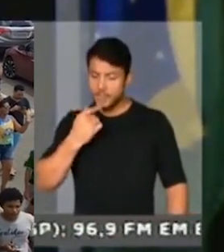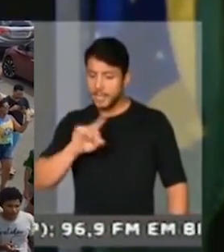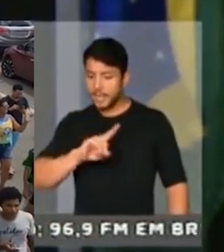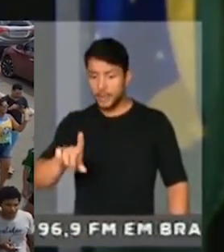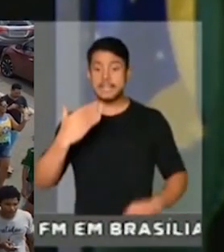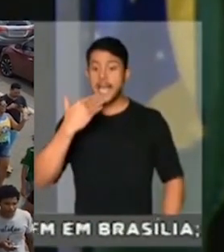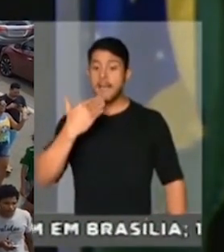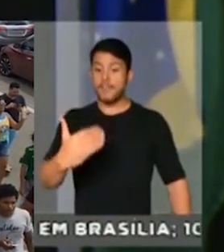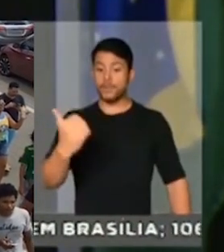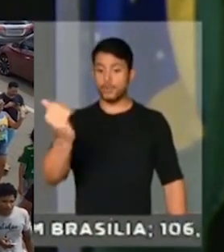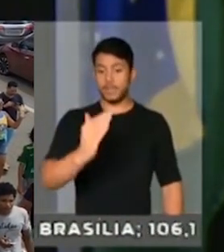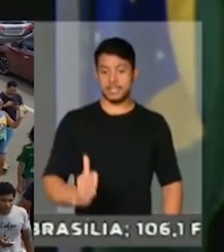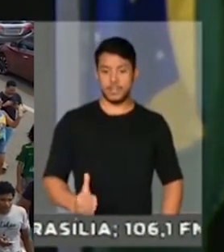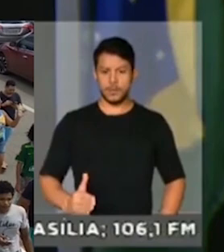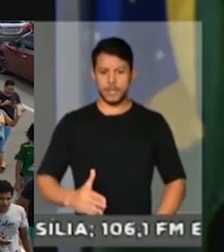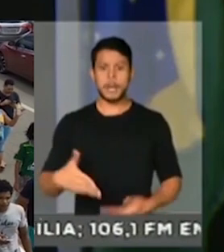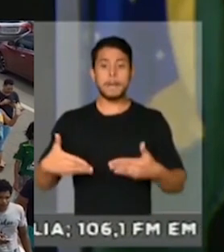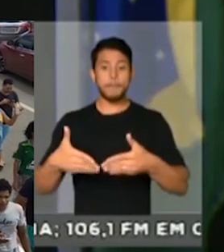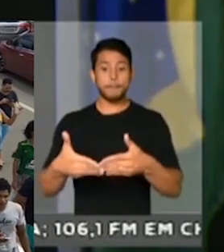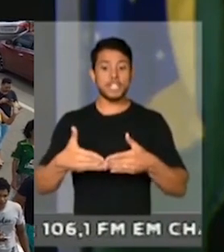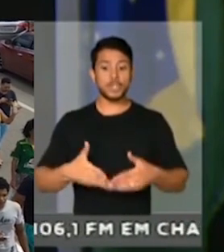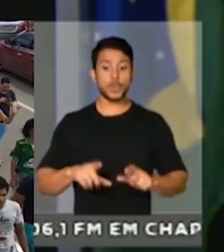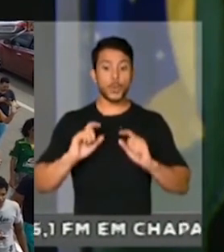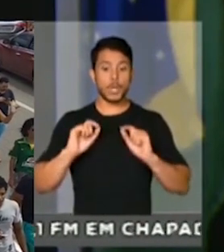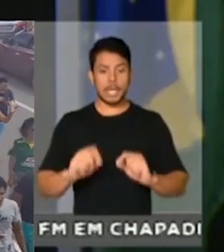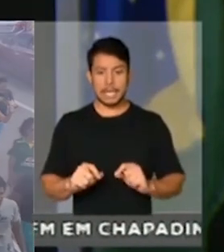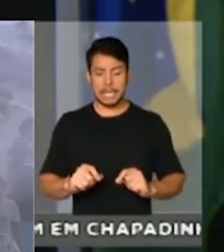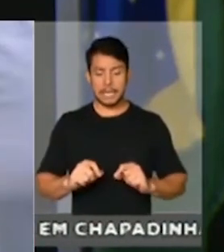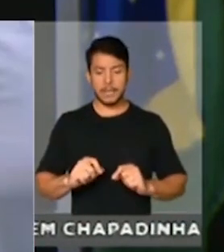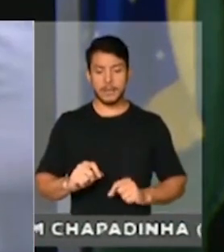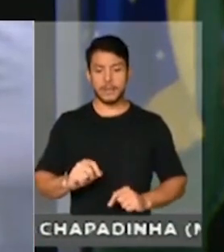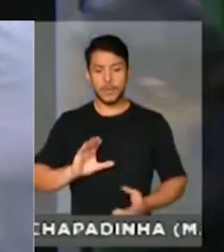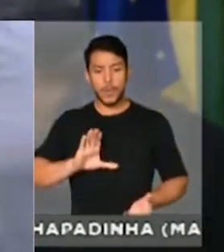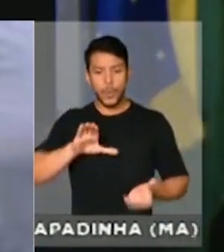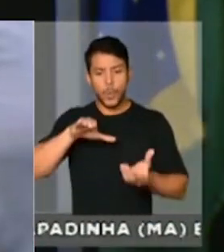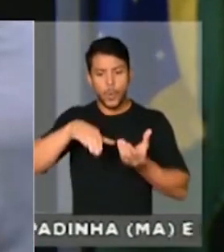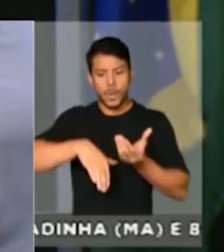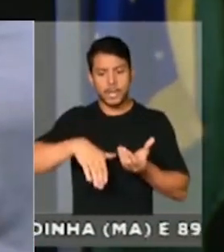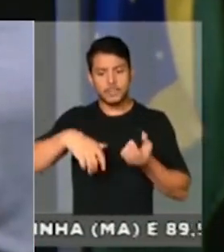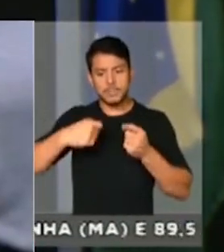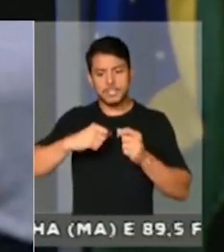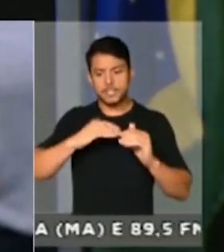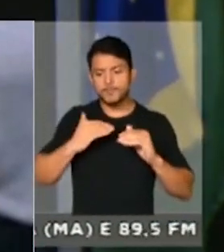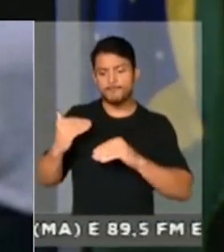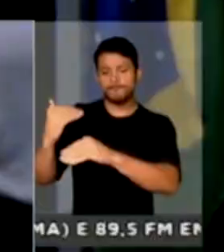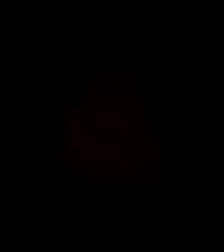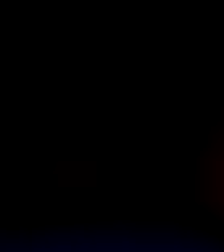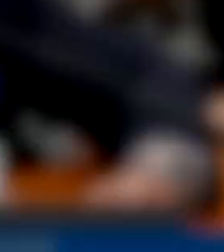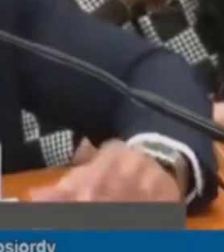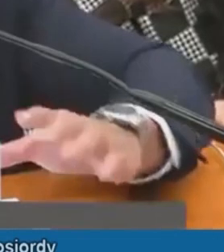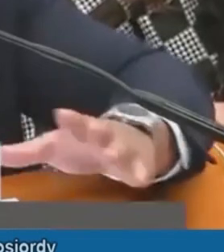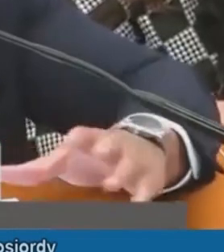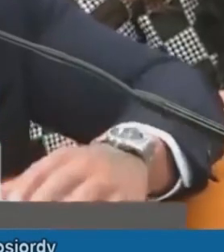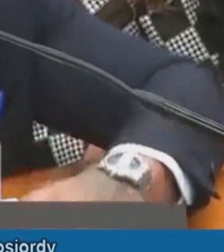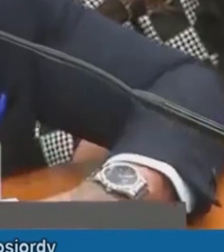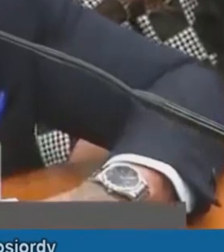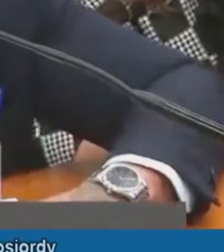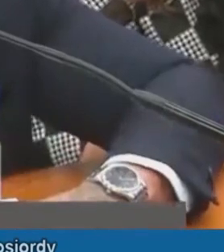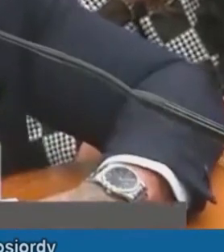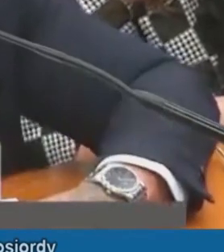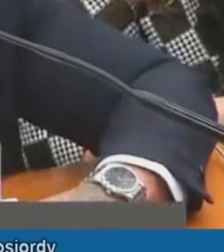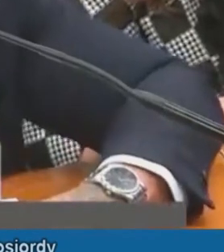bandeira do Brasil. E pedindo sim que o Congresso esteja alinhado com o governo federal. Senhor